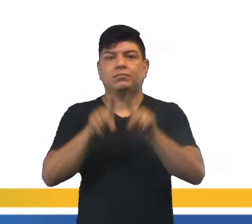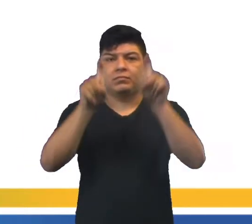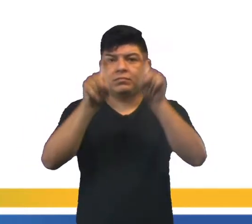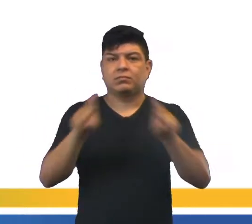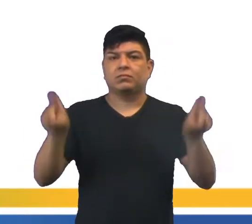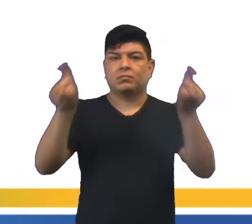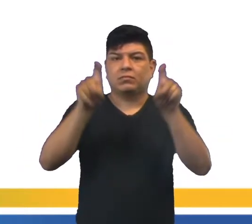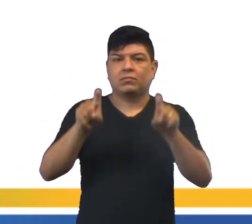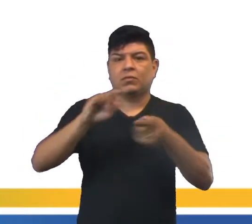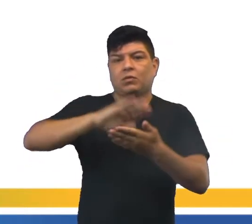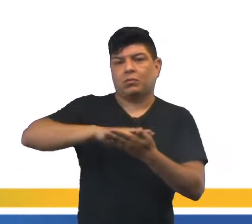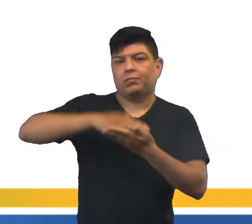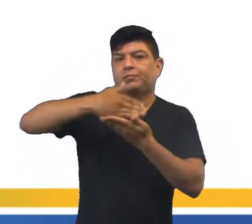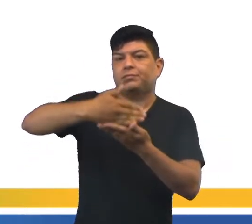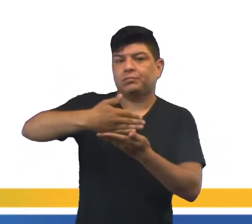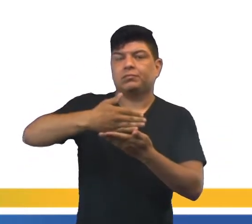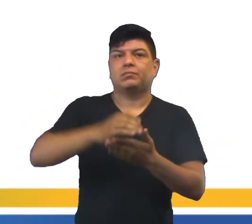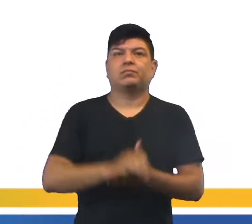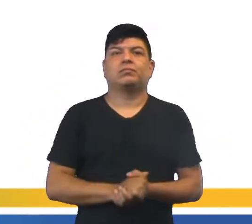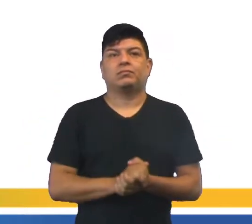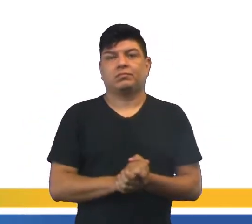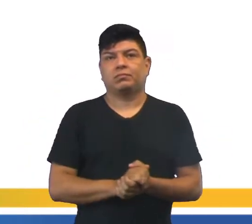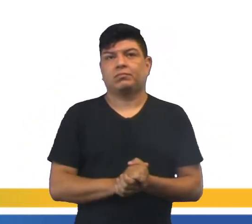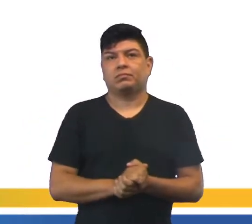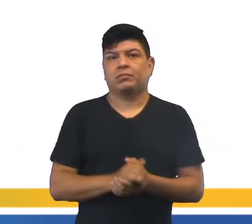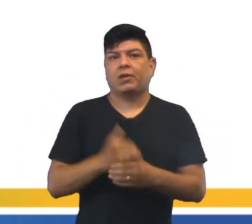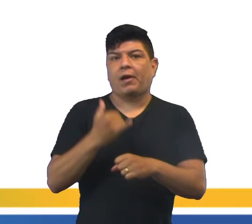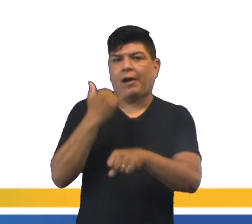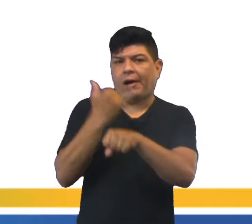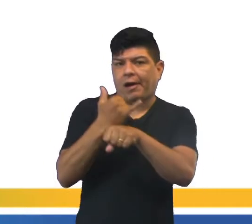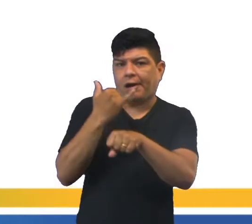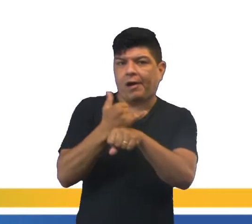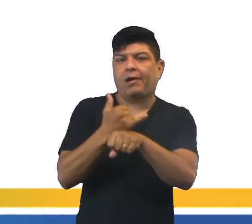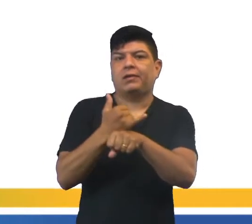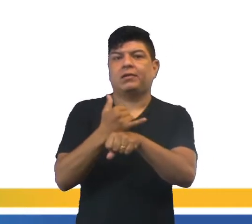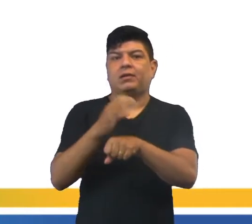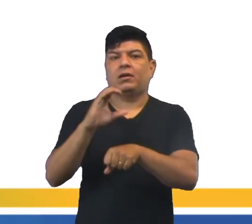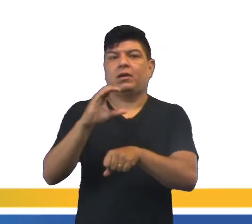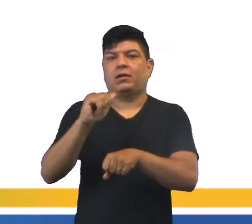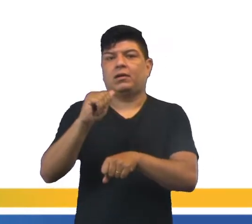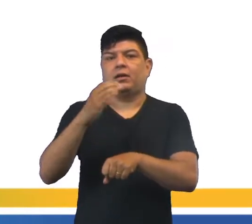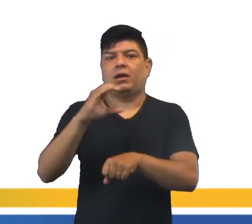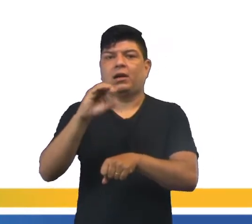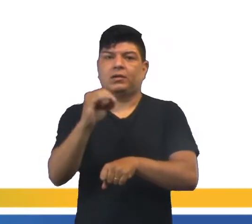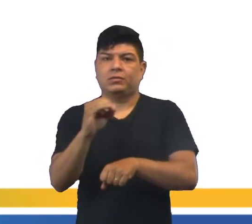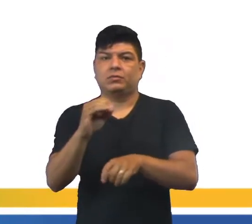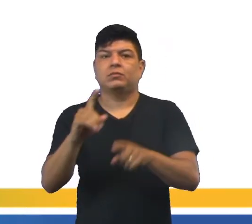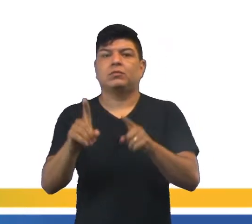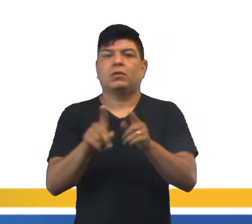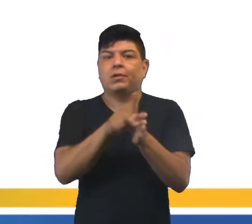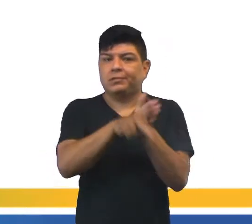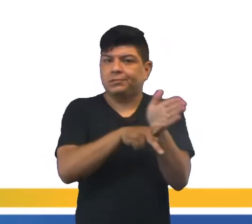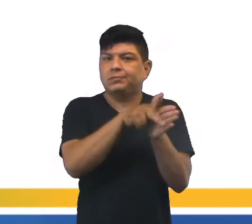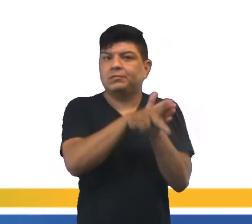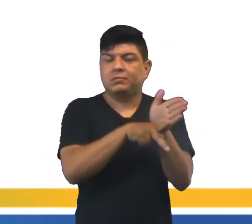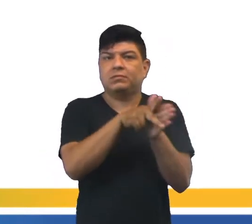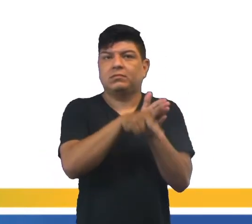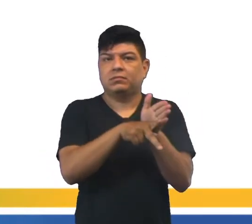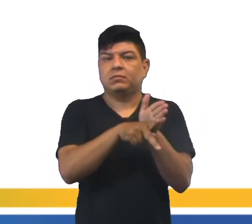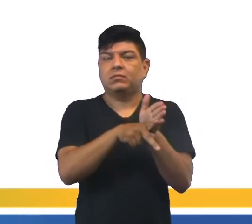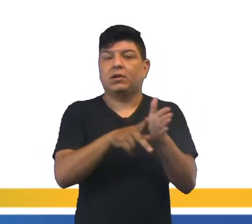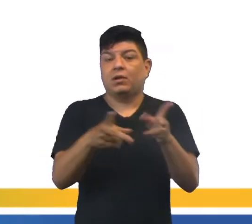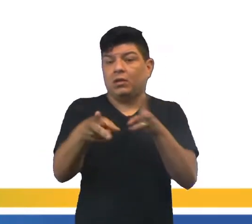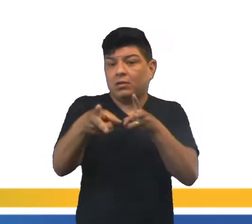computadores, notebooks, né, aços inoxidáveis em vagões de trem. Então você percebe que